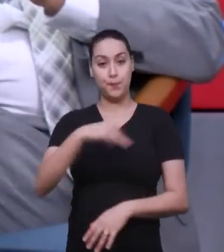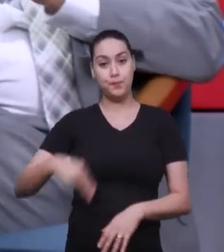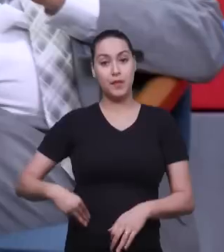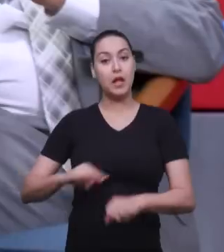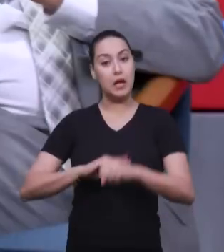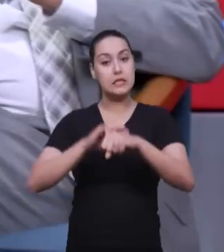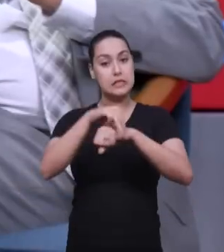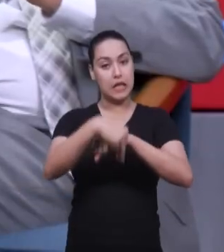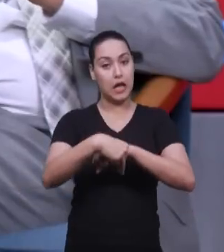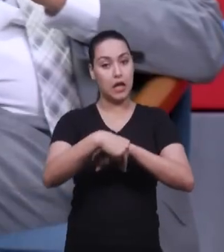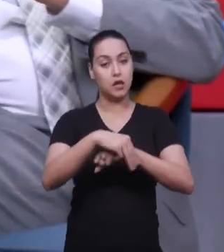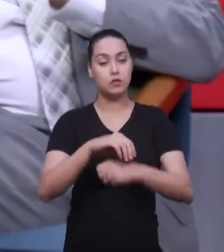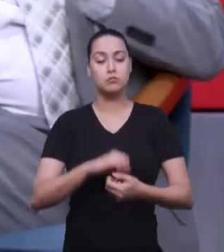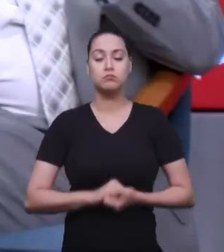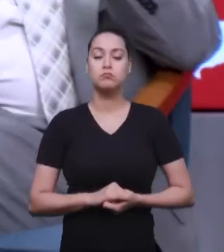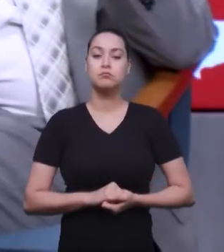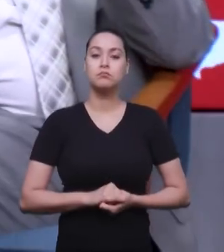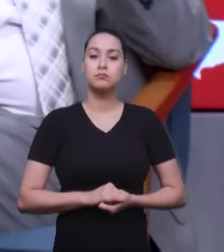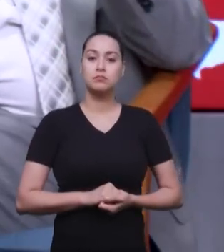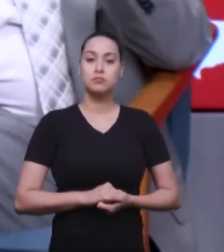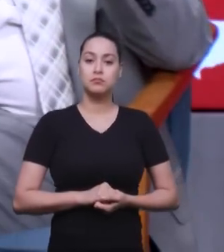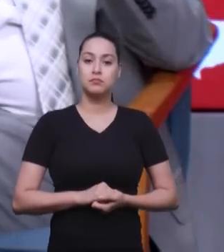o ministério